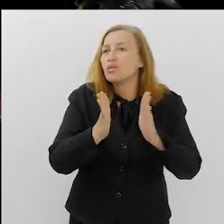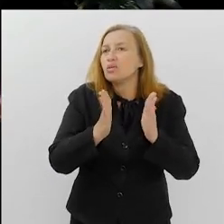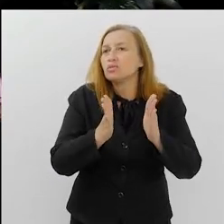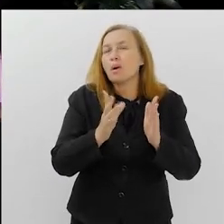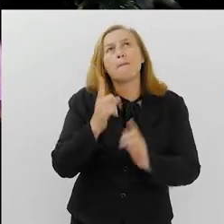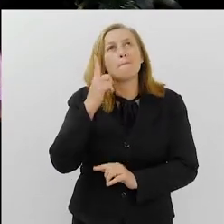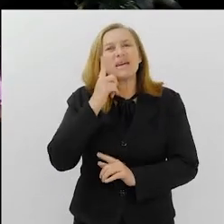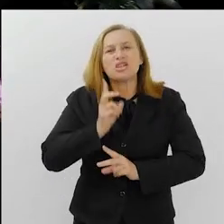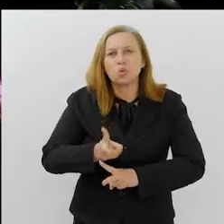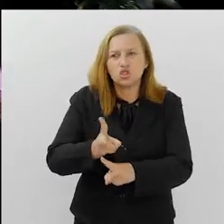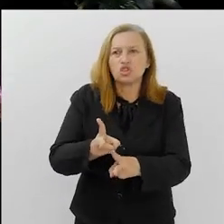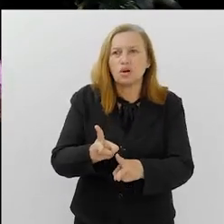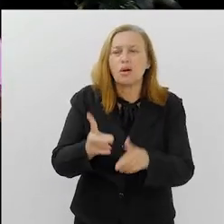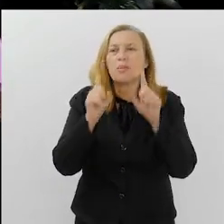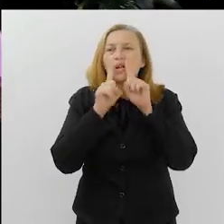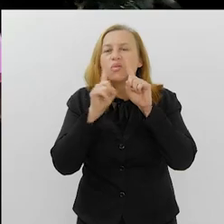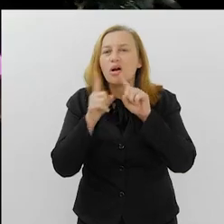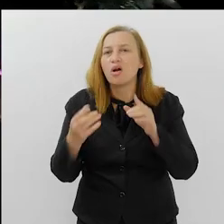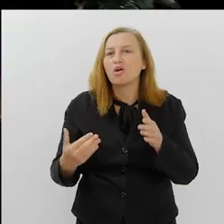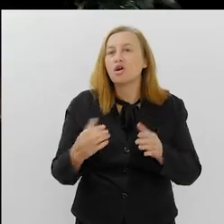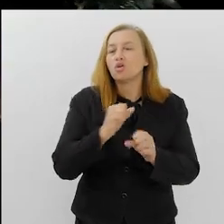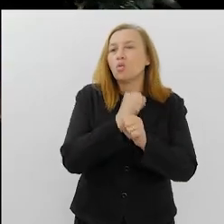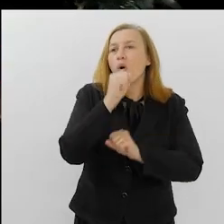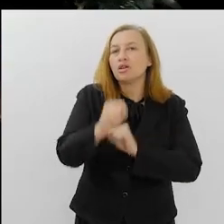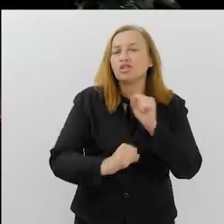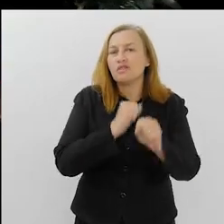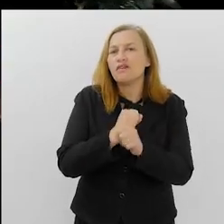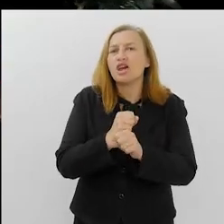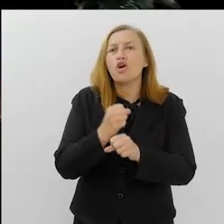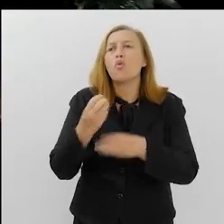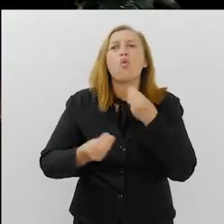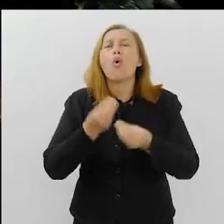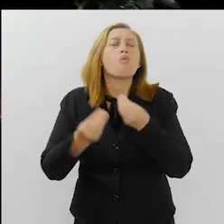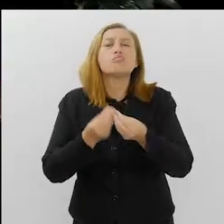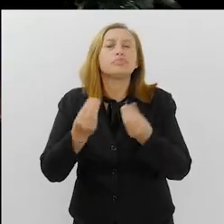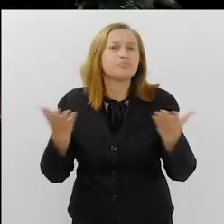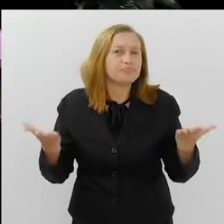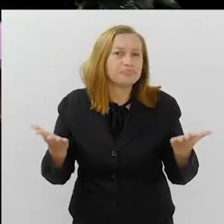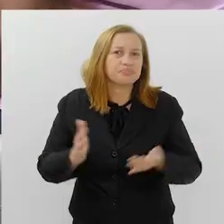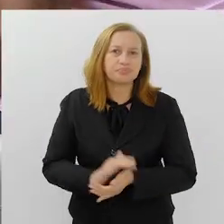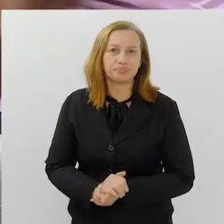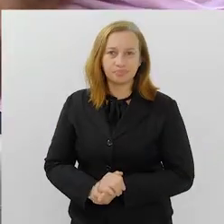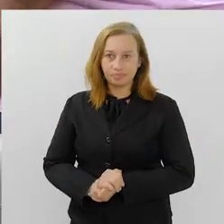em continuar no Maricá, para 2025? Como é que é essa situação?